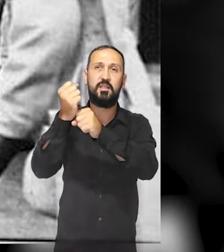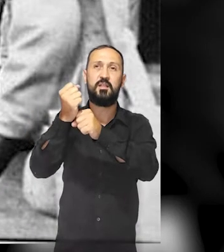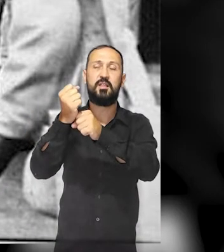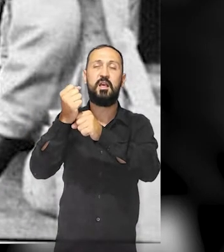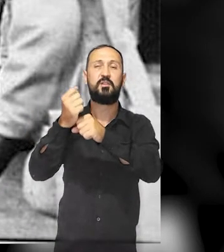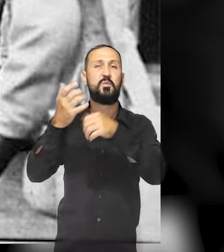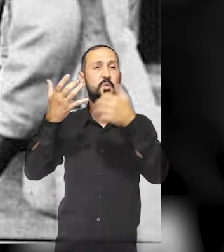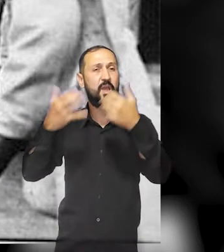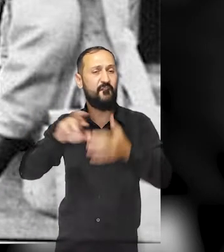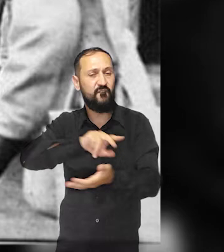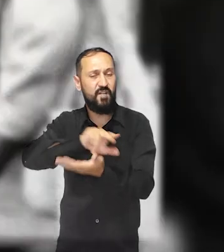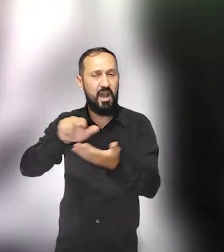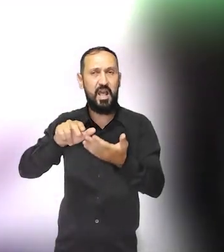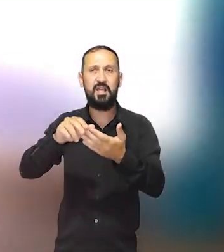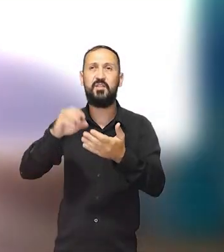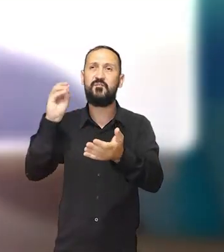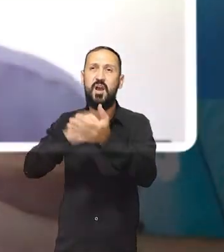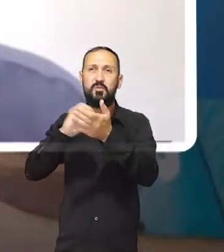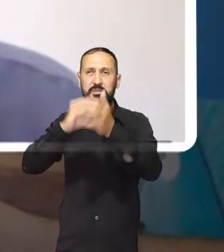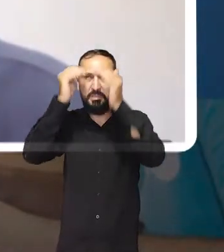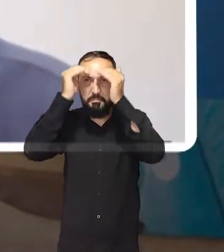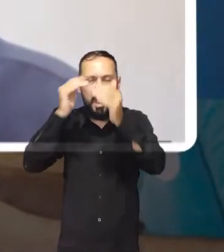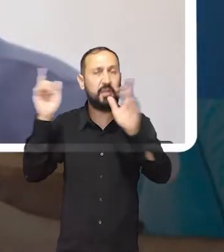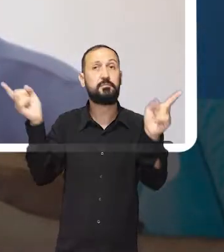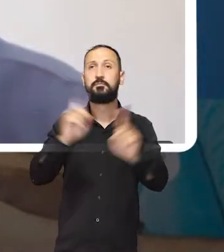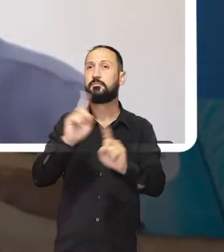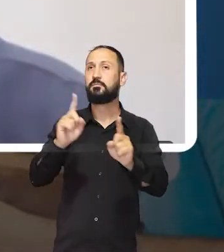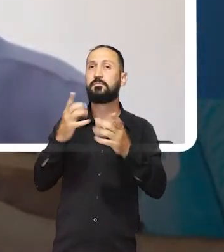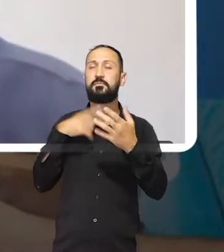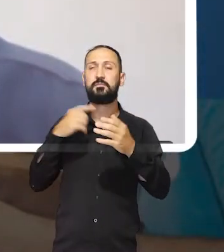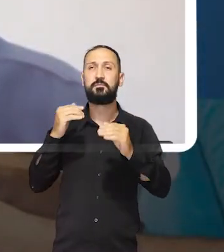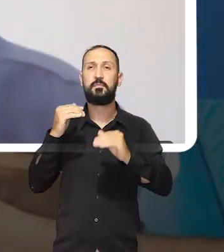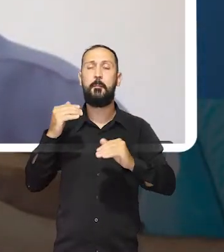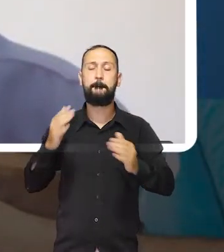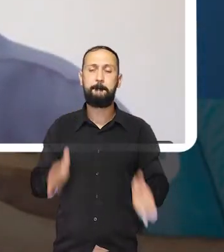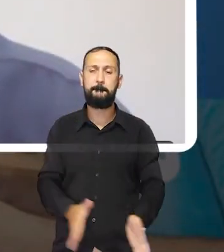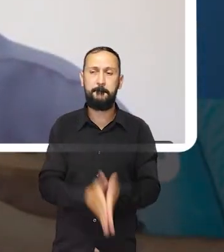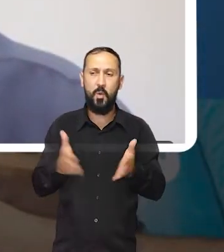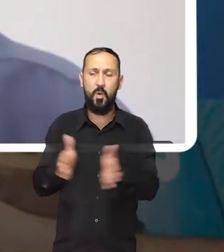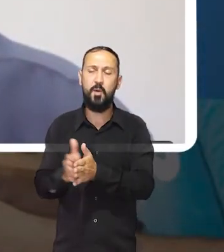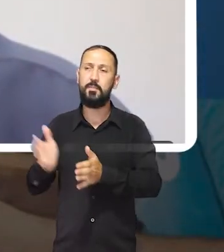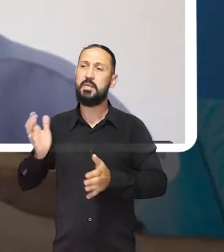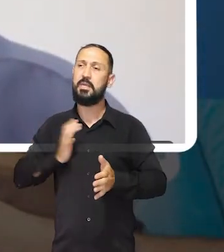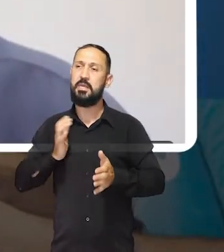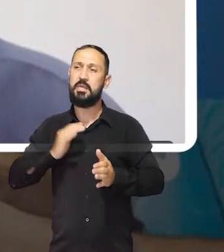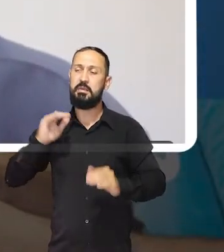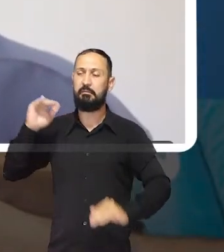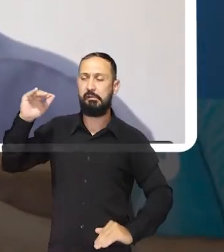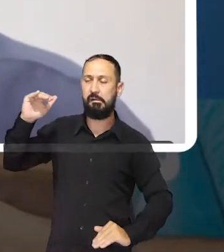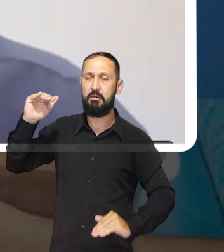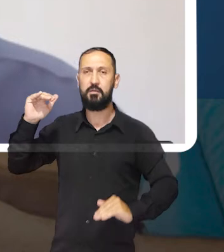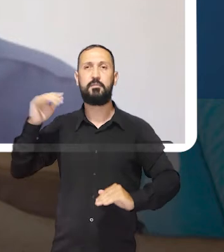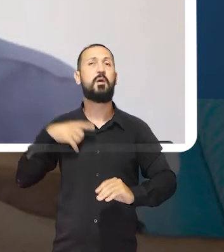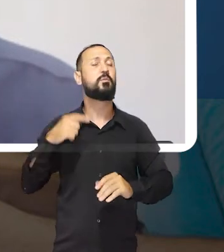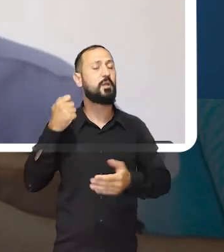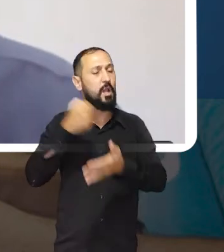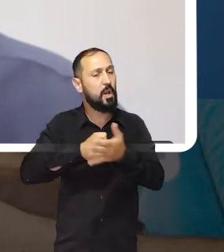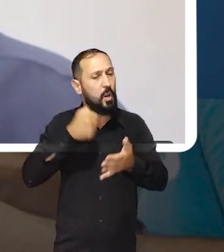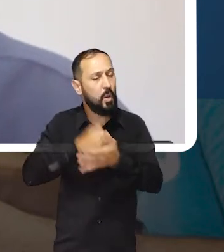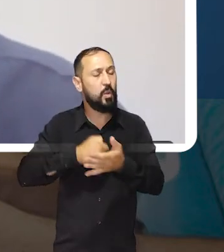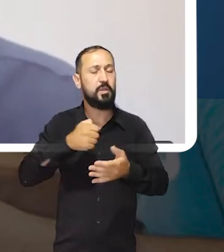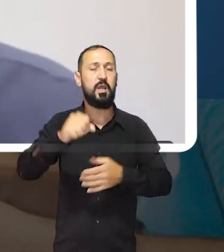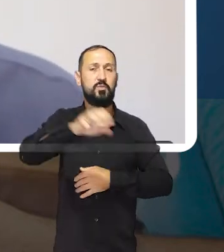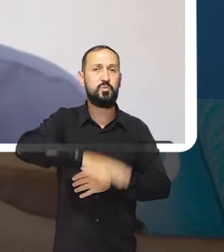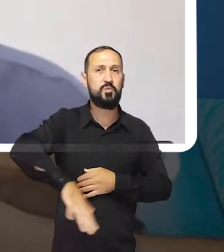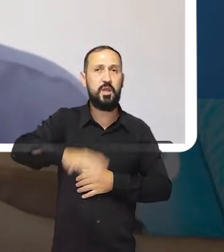que combatiam a desigualdade, o abismo intransponível entre ricos e pobres, a defesa da justiça